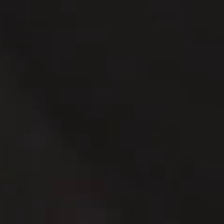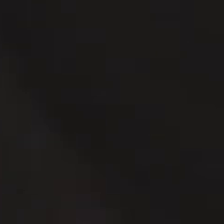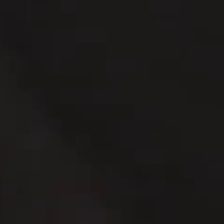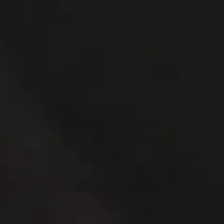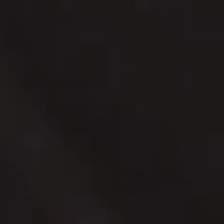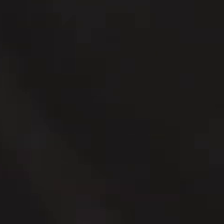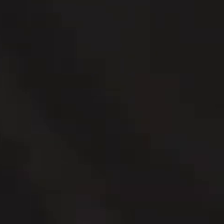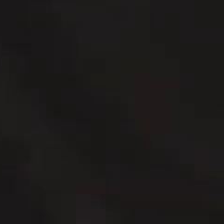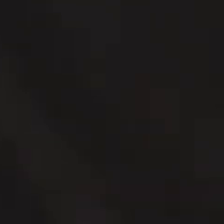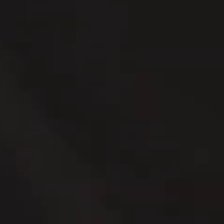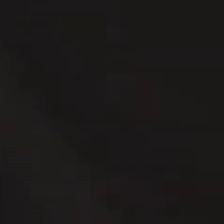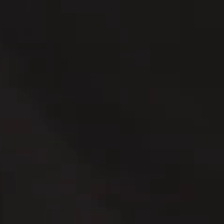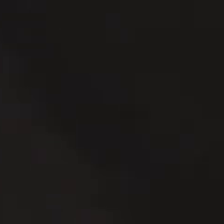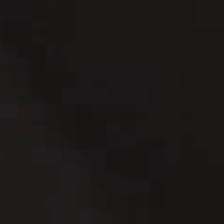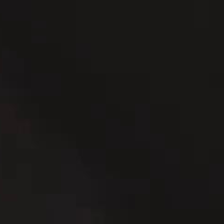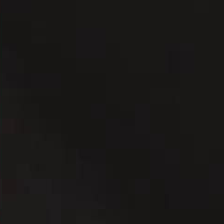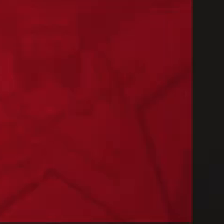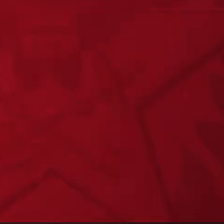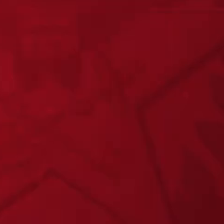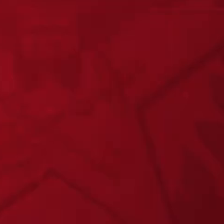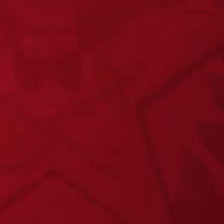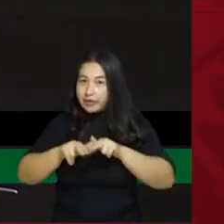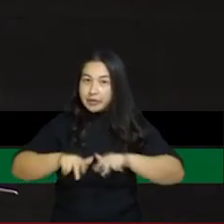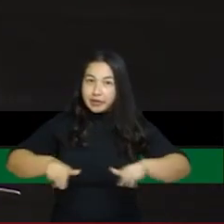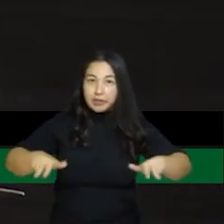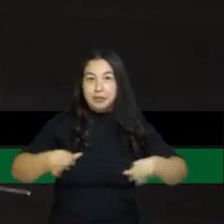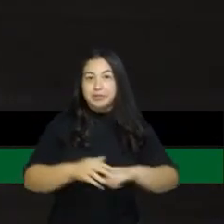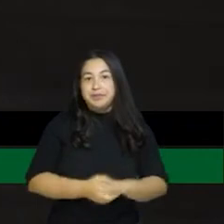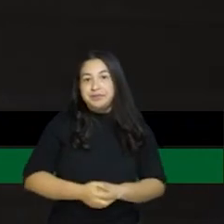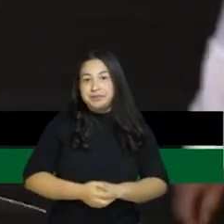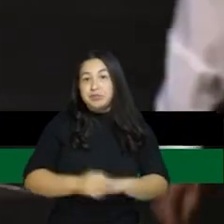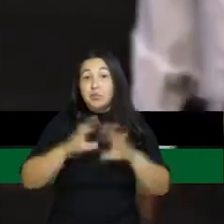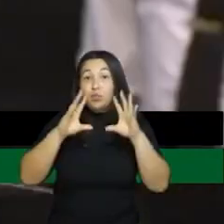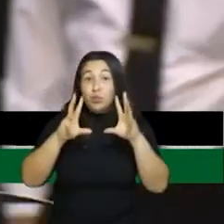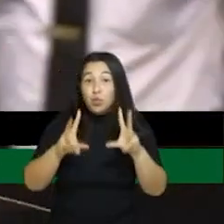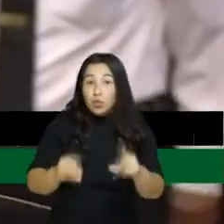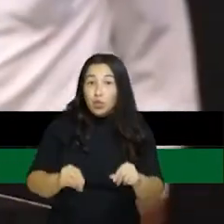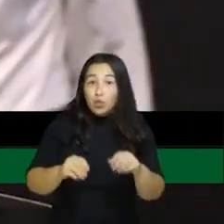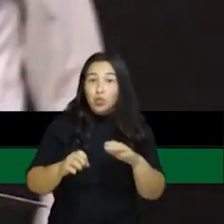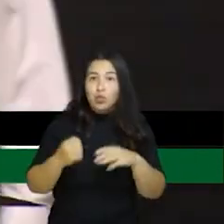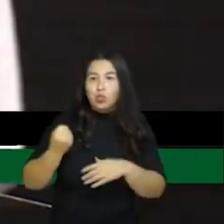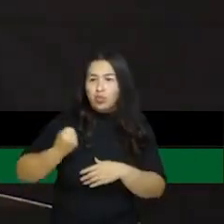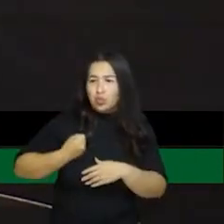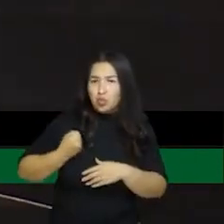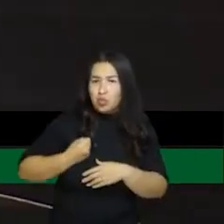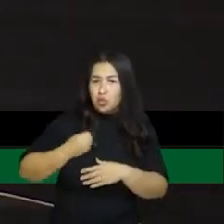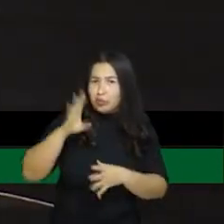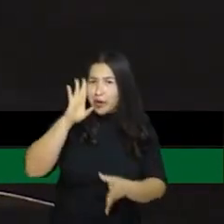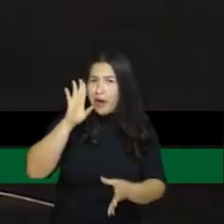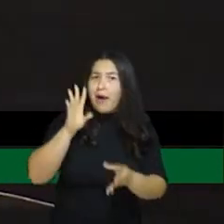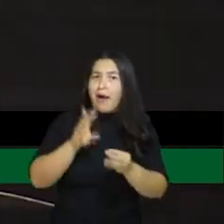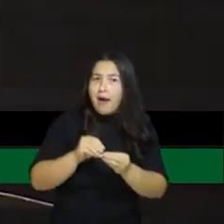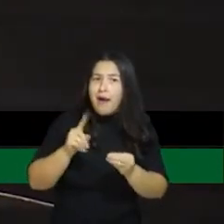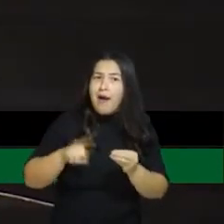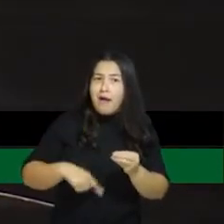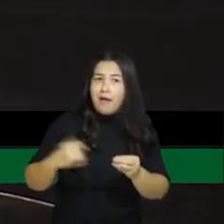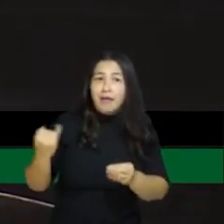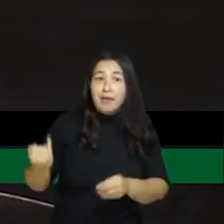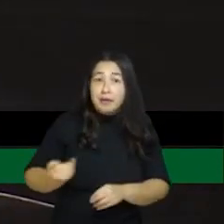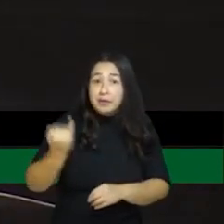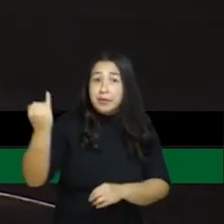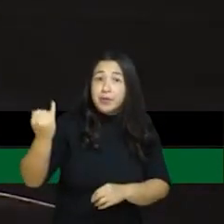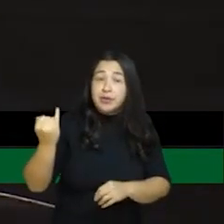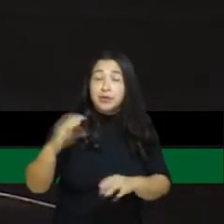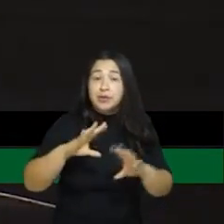uma associação com essa temática na região. Com todos estes números, já descrevo a importância de uma